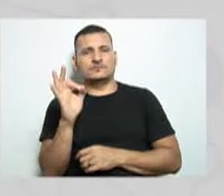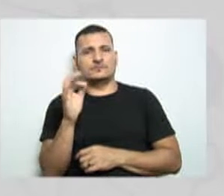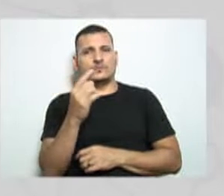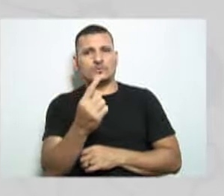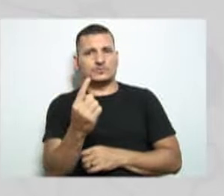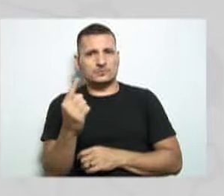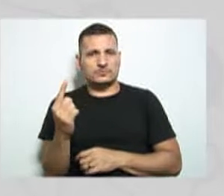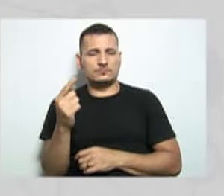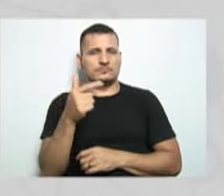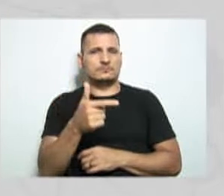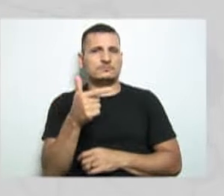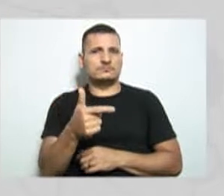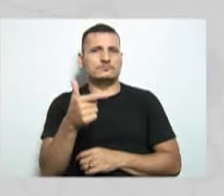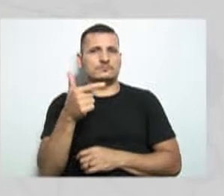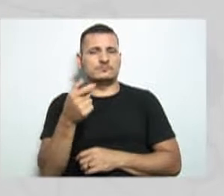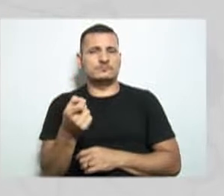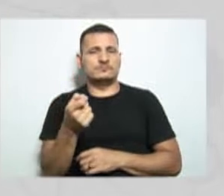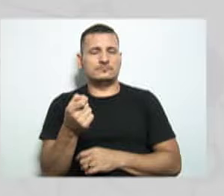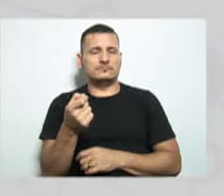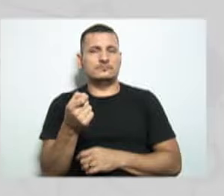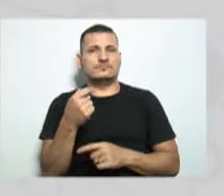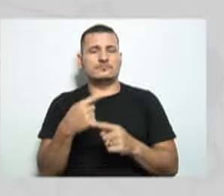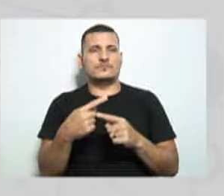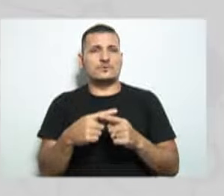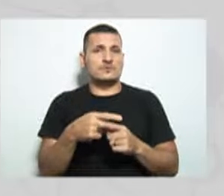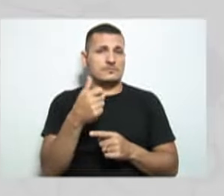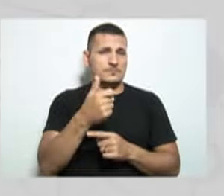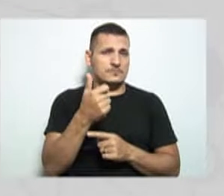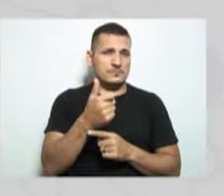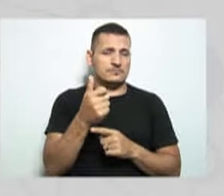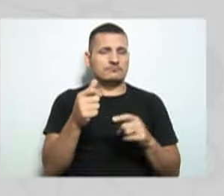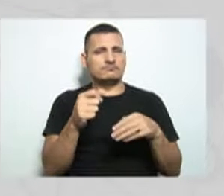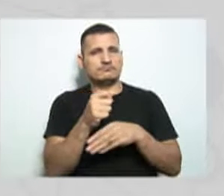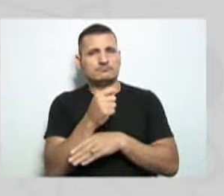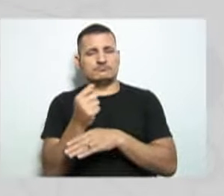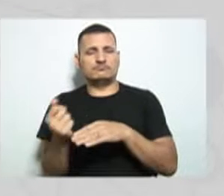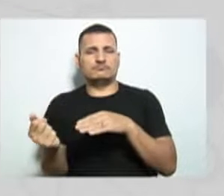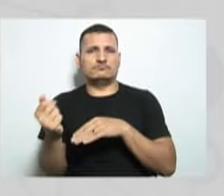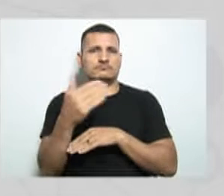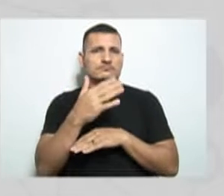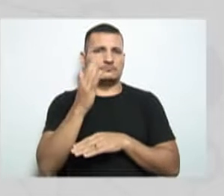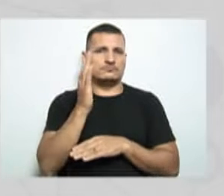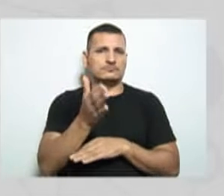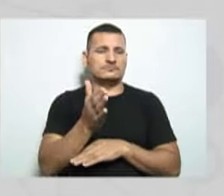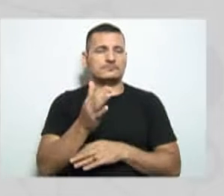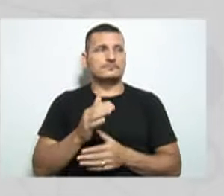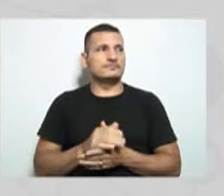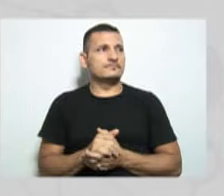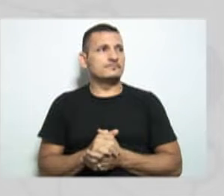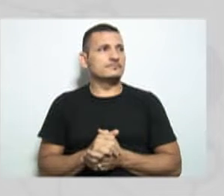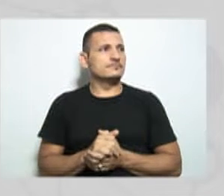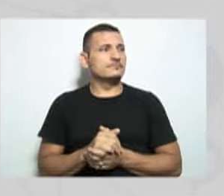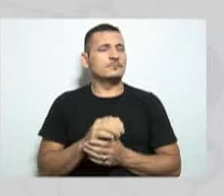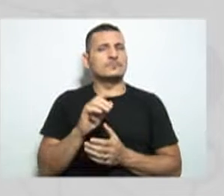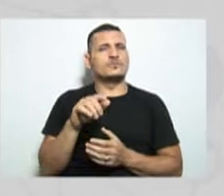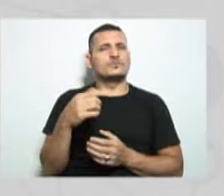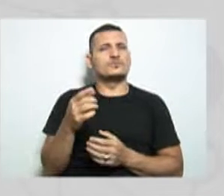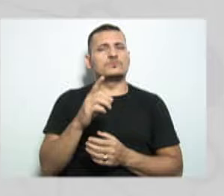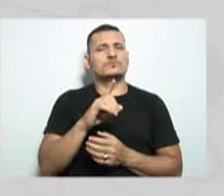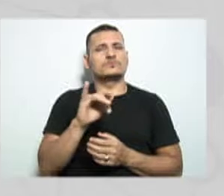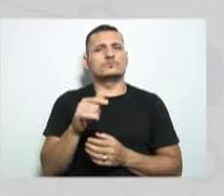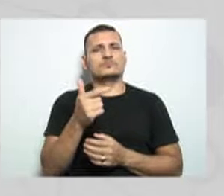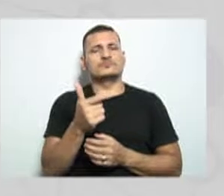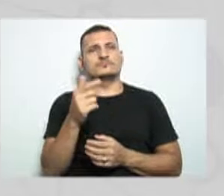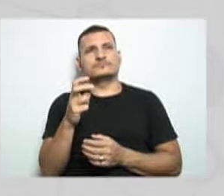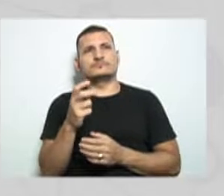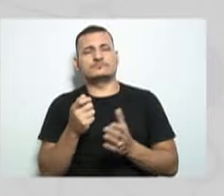a 220, porque eu dei saída no primeiro que entrou, certo? Logo em seguida, no dia 25, eu comprei